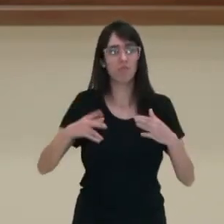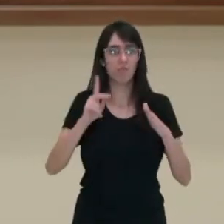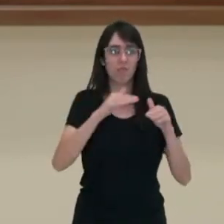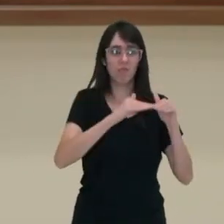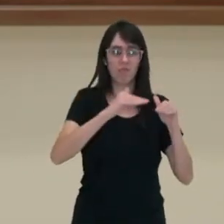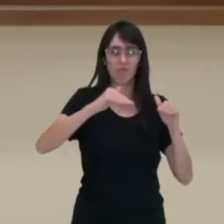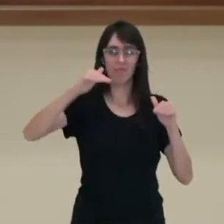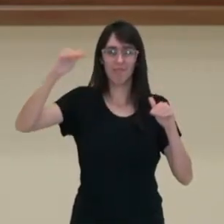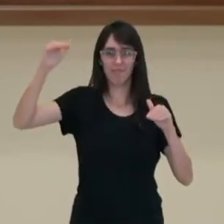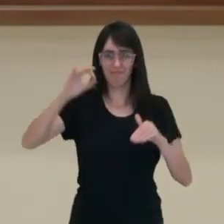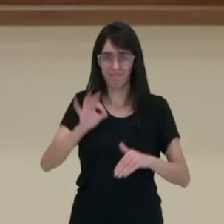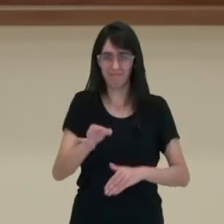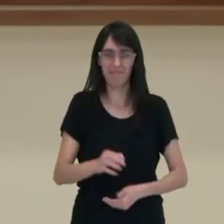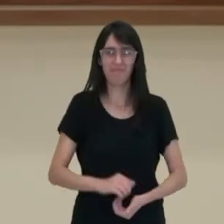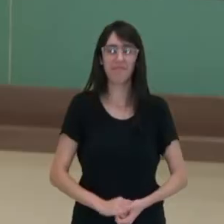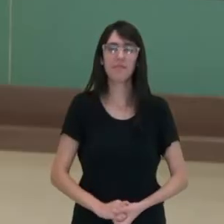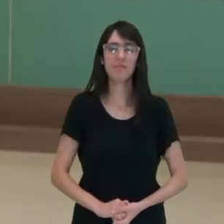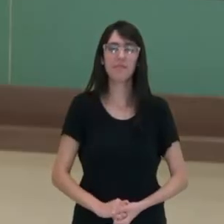hierarquização, ok?